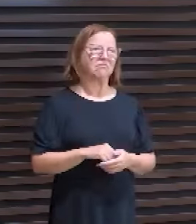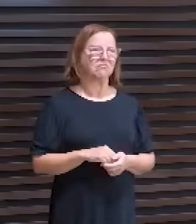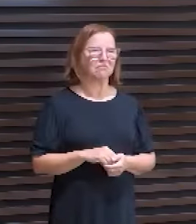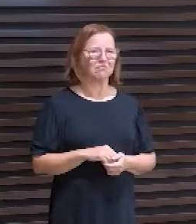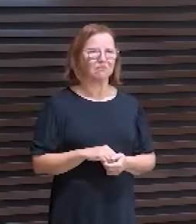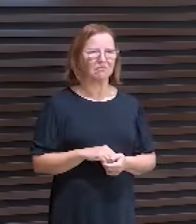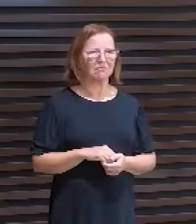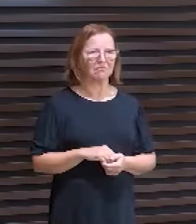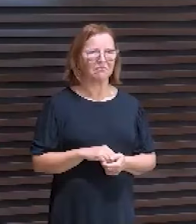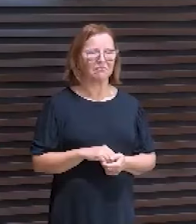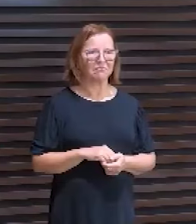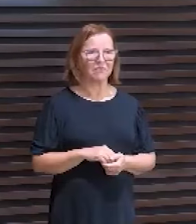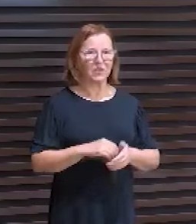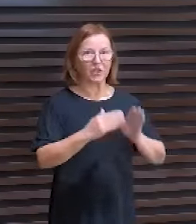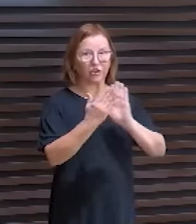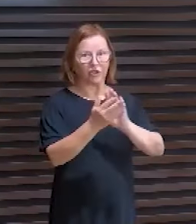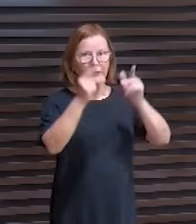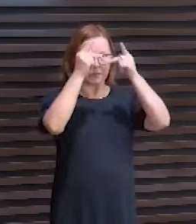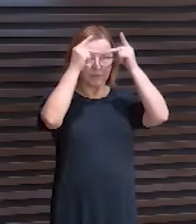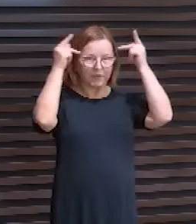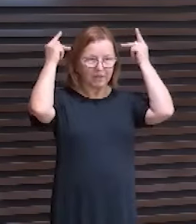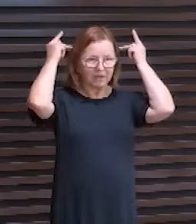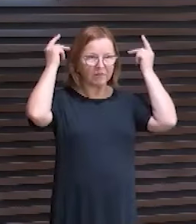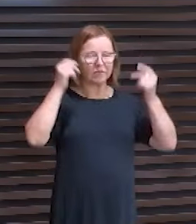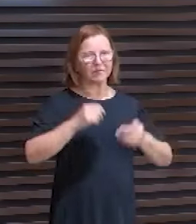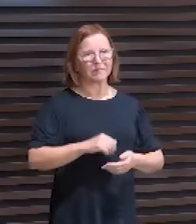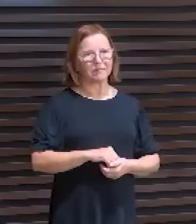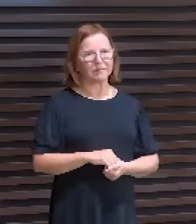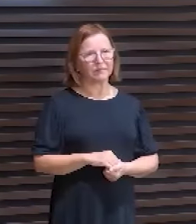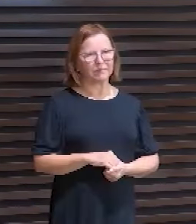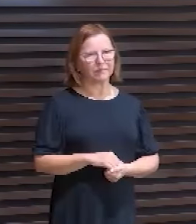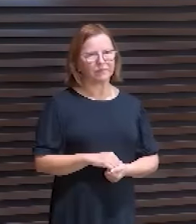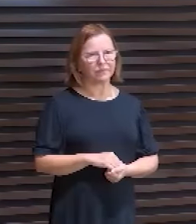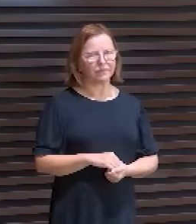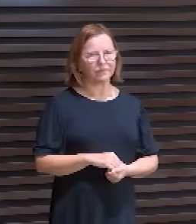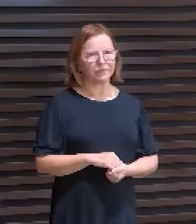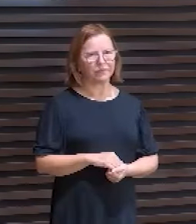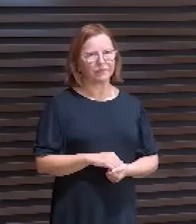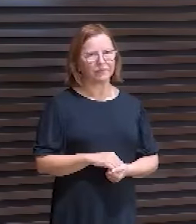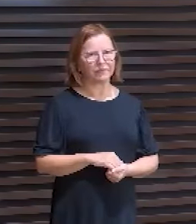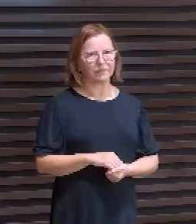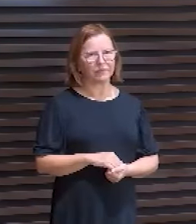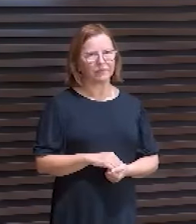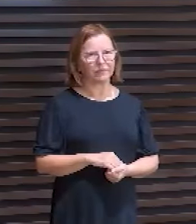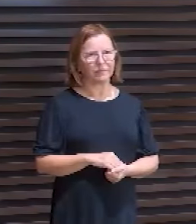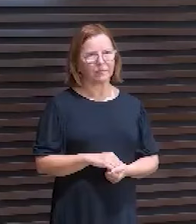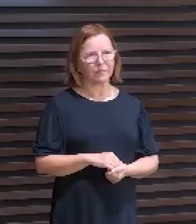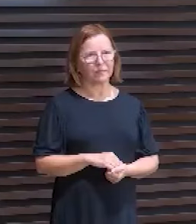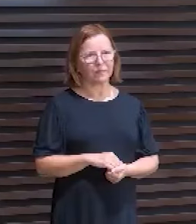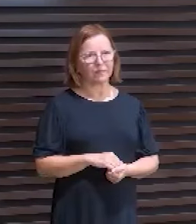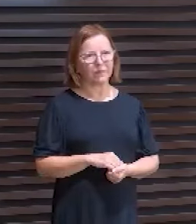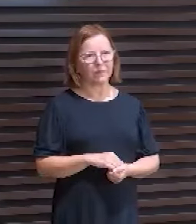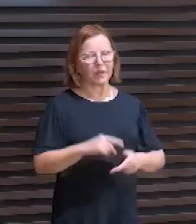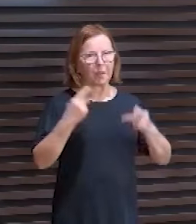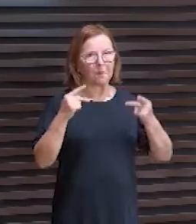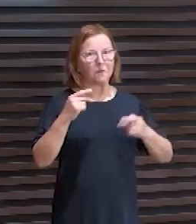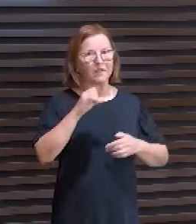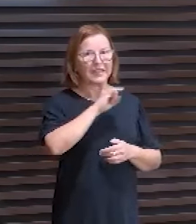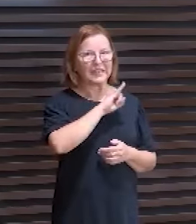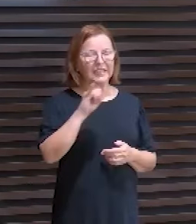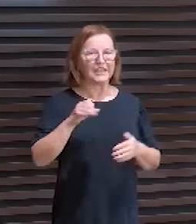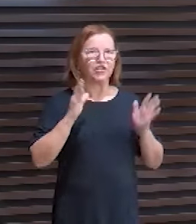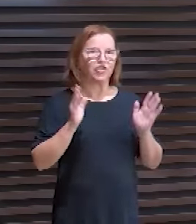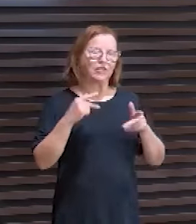pilatos diante de pilatos lá em no profeta Isaías ele já falava